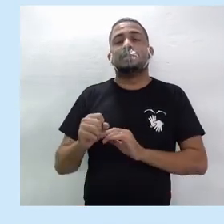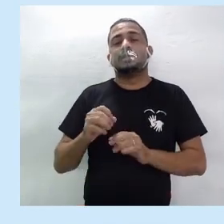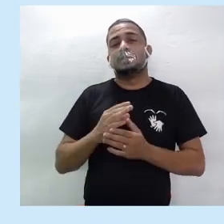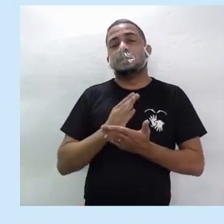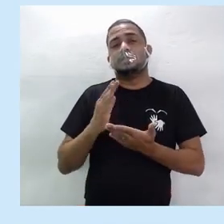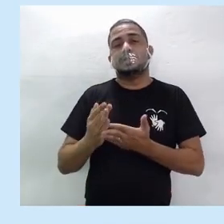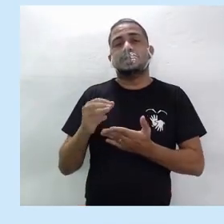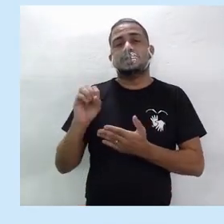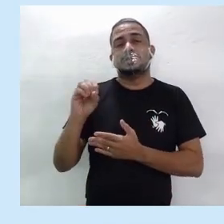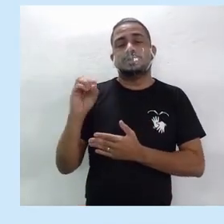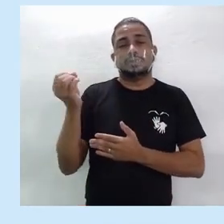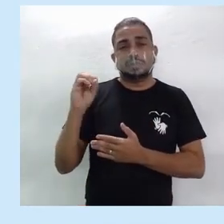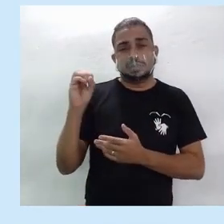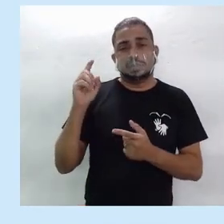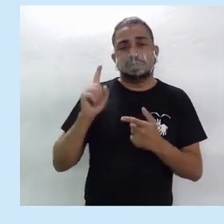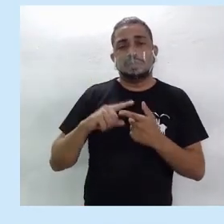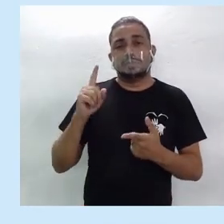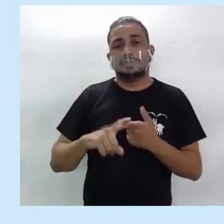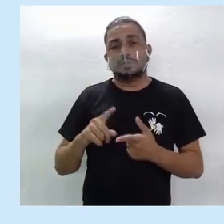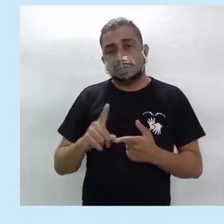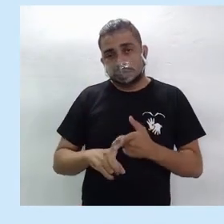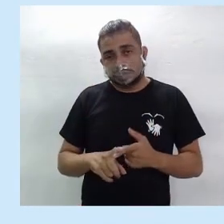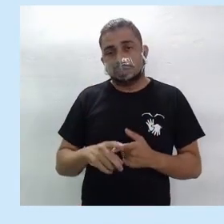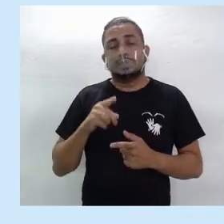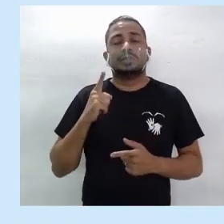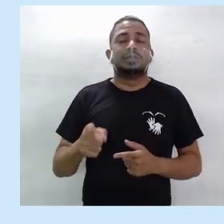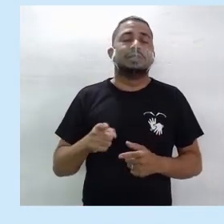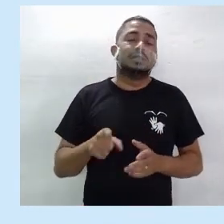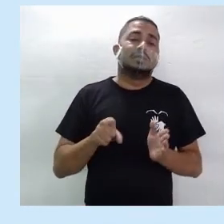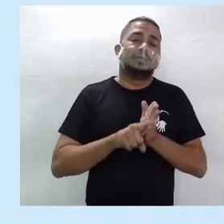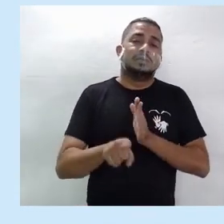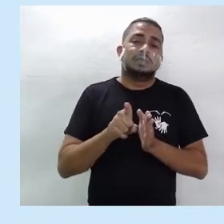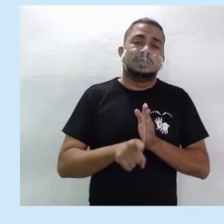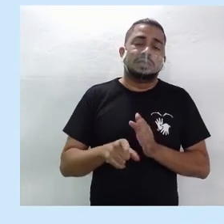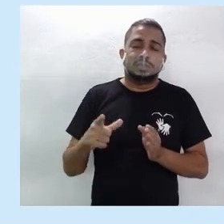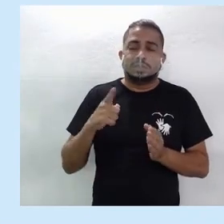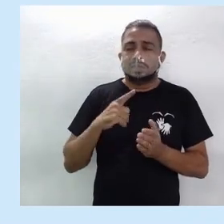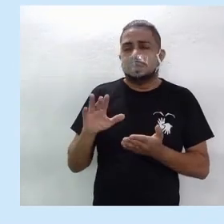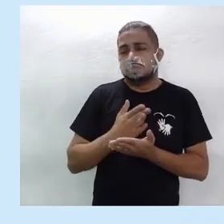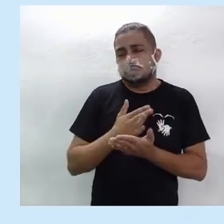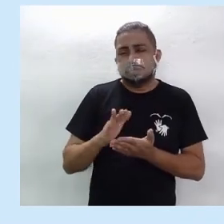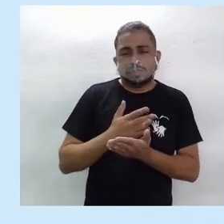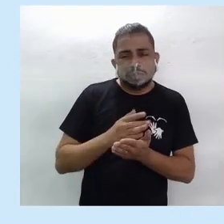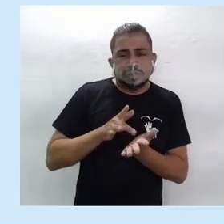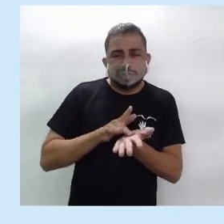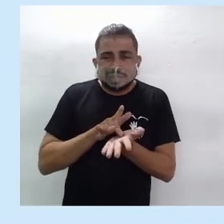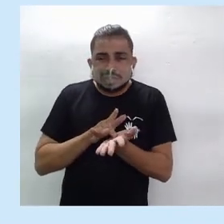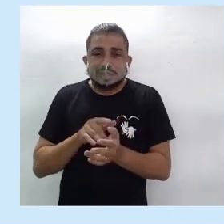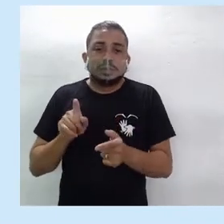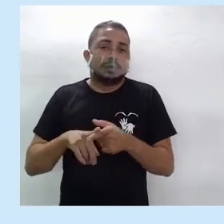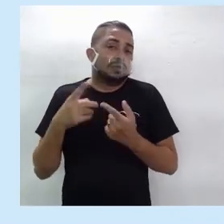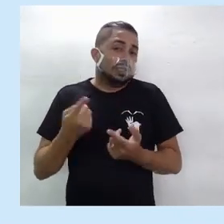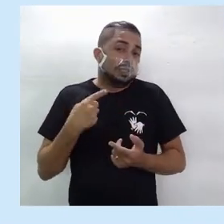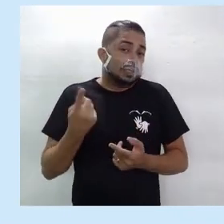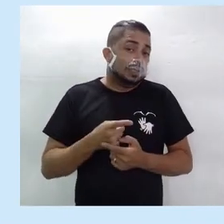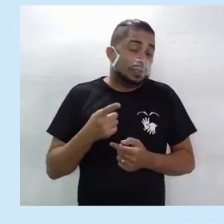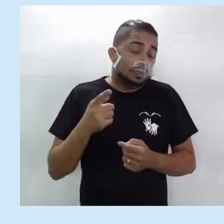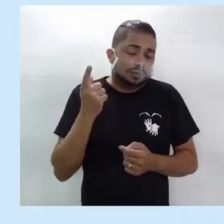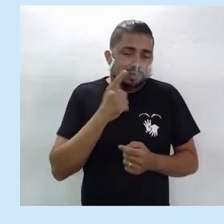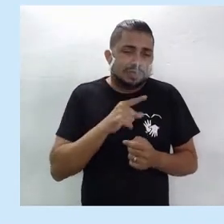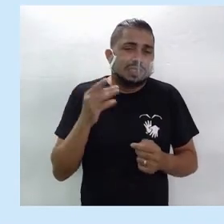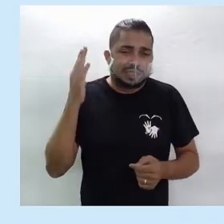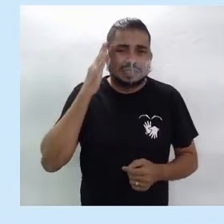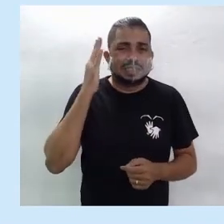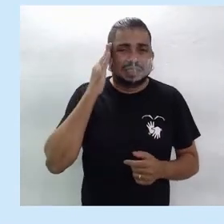tá? Entender também que essa questão ela deixa algumas casquinhas de banana, mas para que a gente possa entender